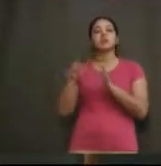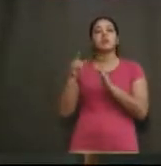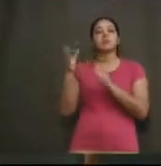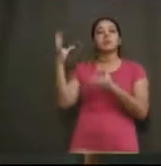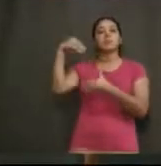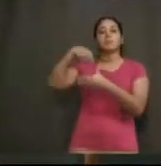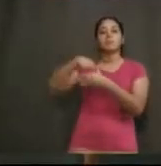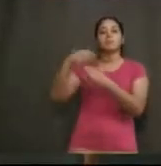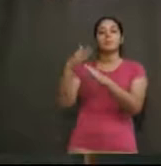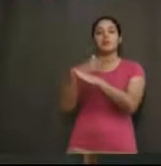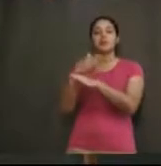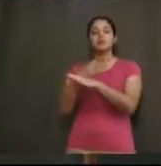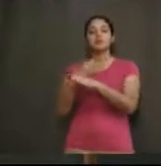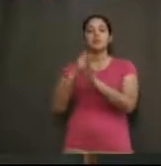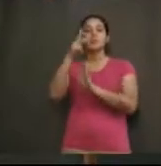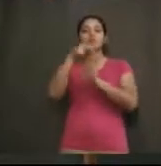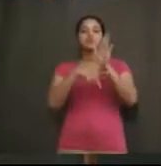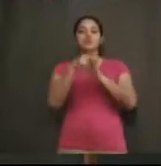Matemática